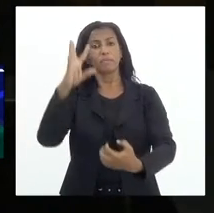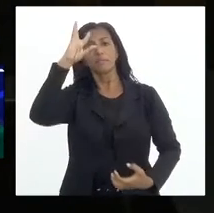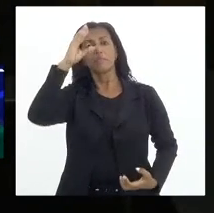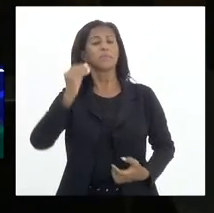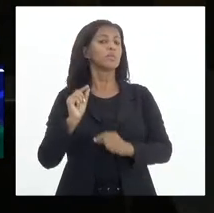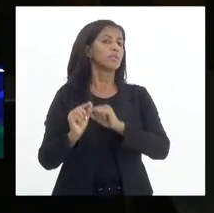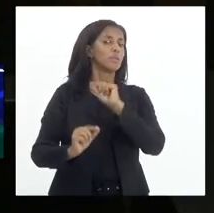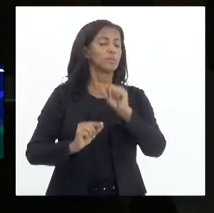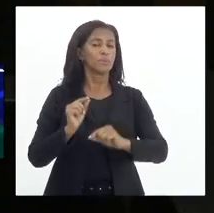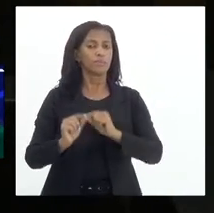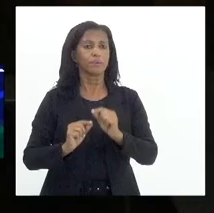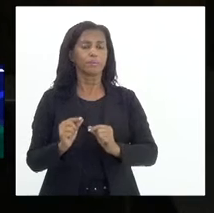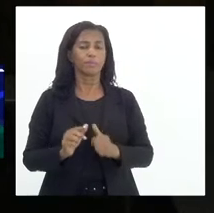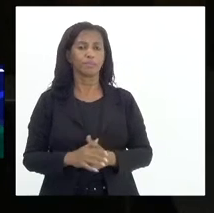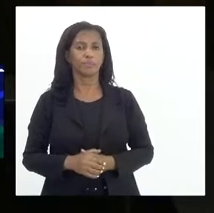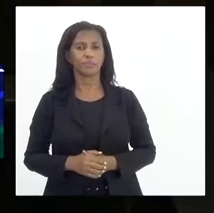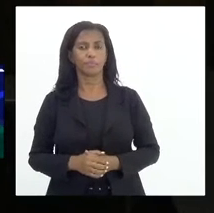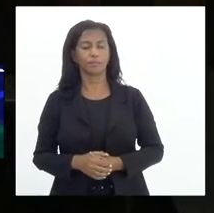Ora,